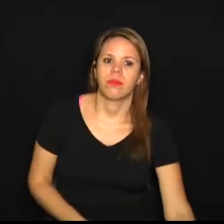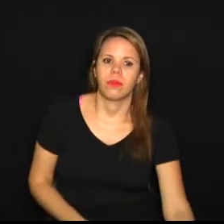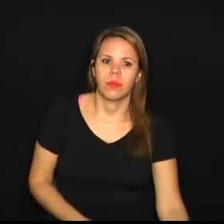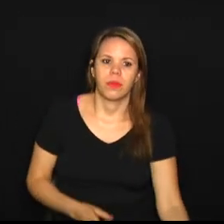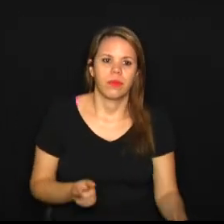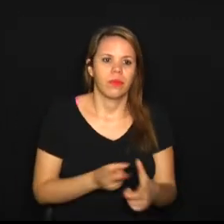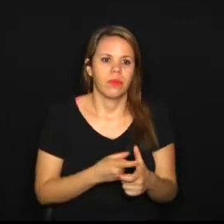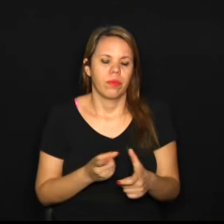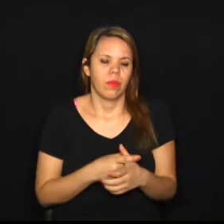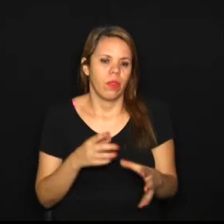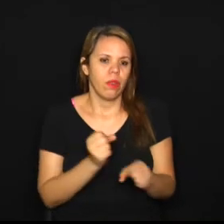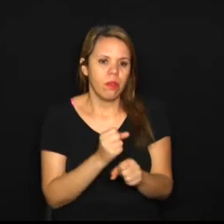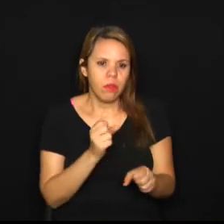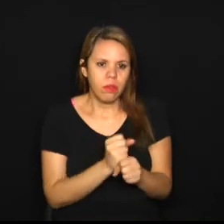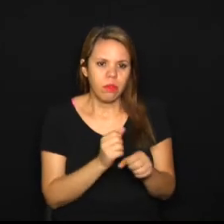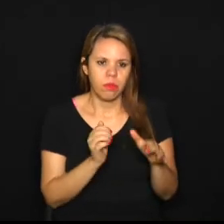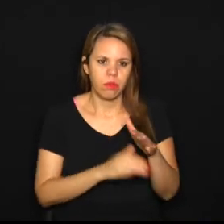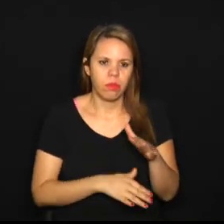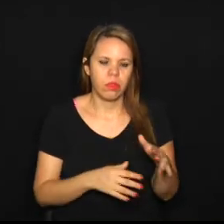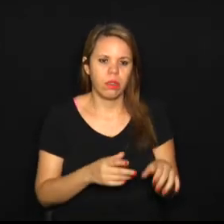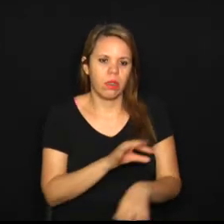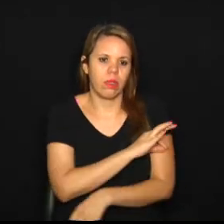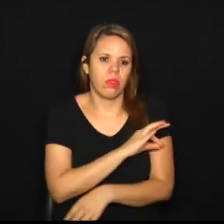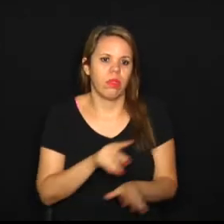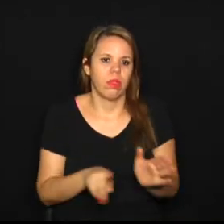de capital, o orçamento era de